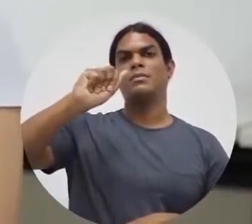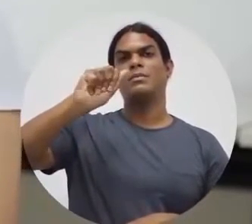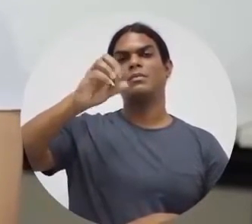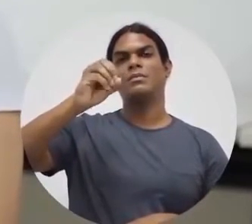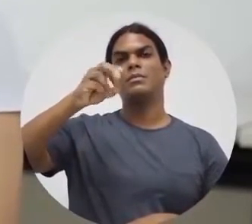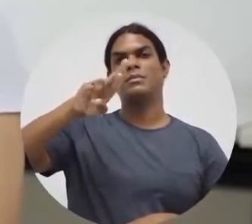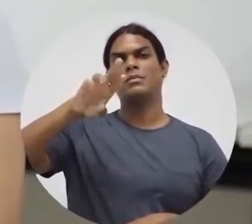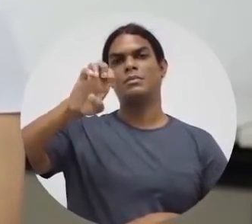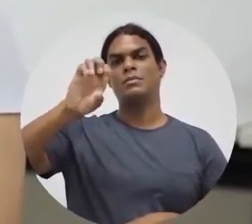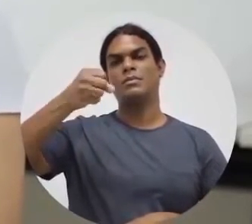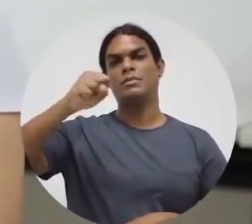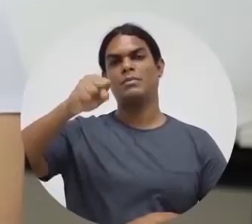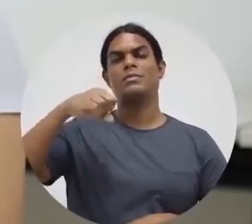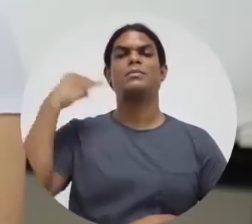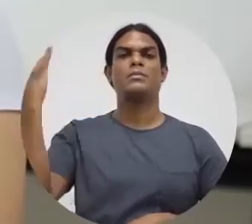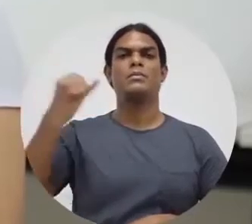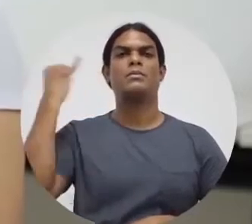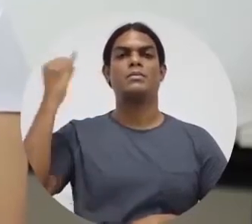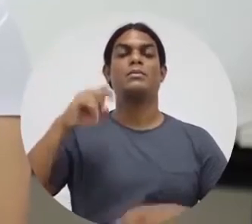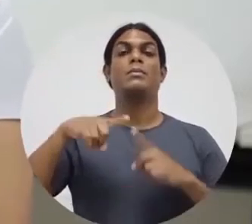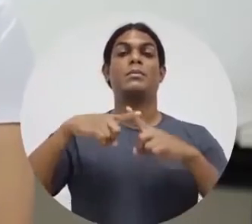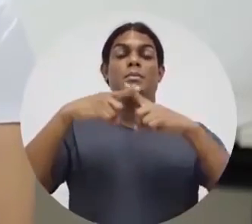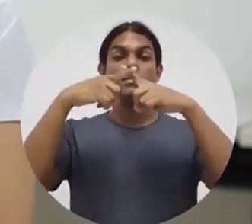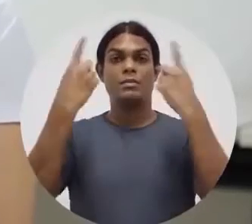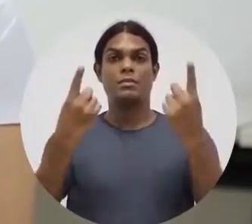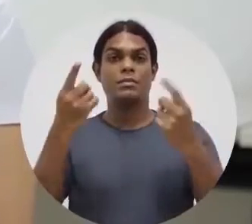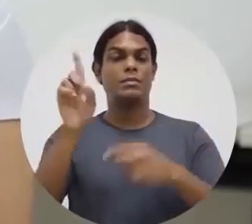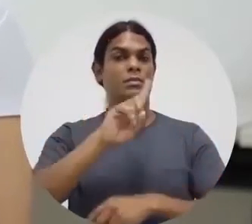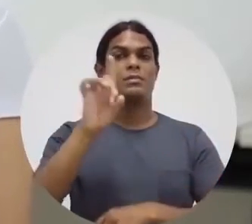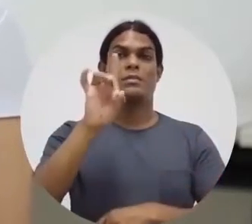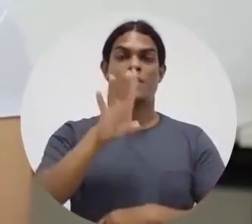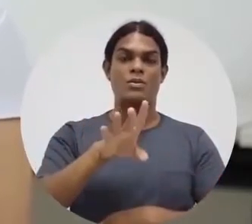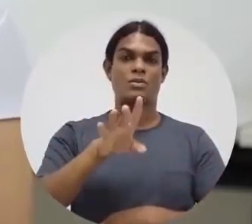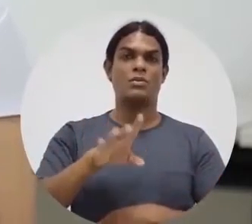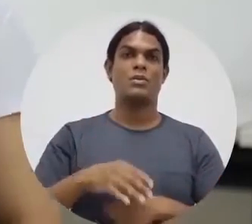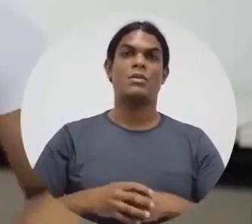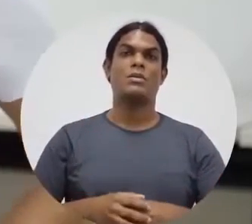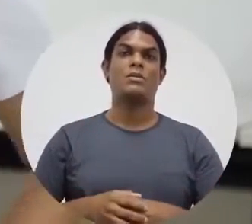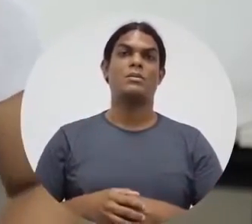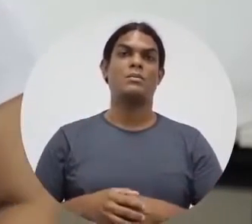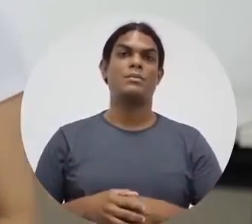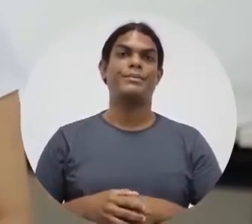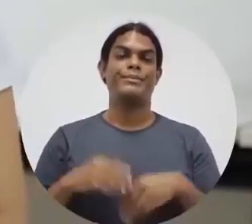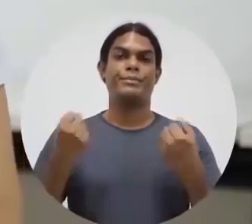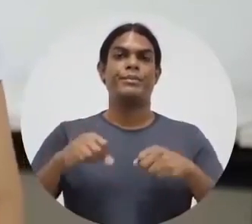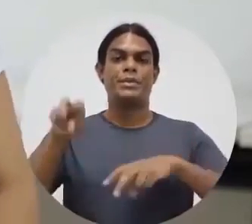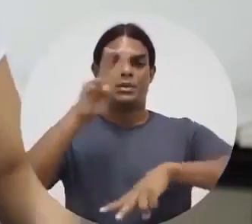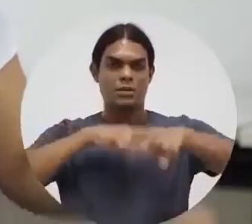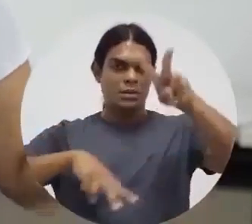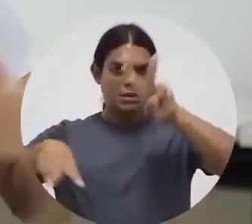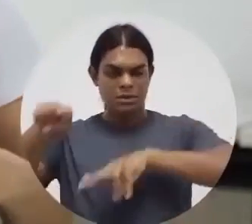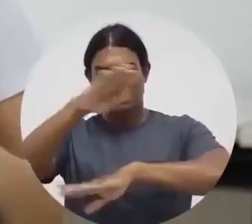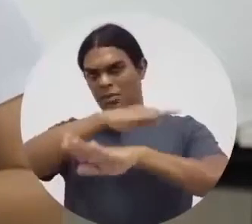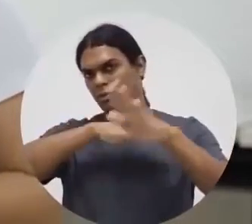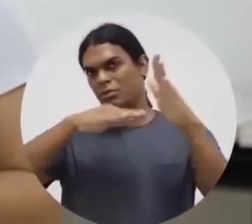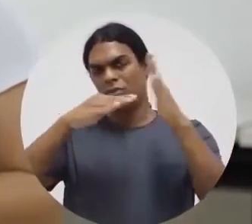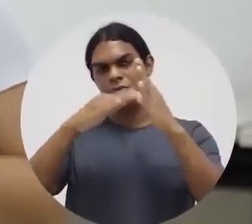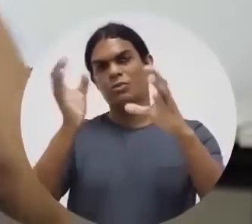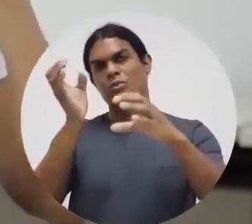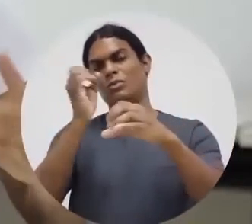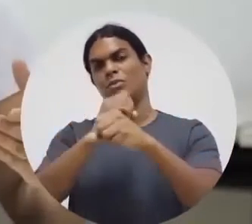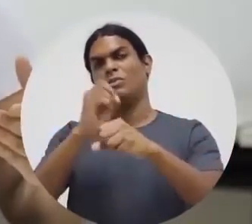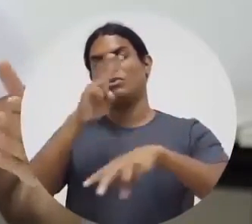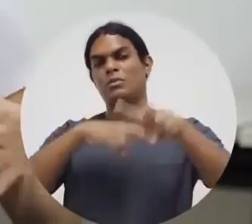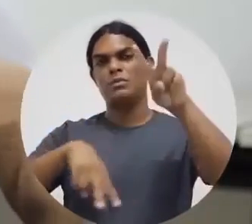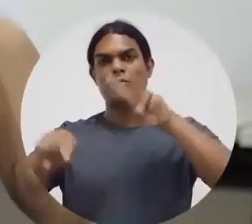importantes? Sim, extremamente importantes, mas não devem ser considerados de forma isolada no